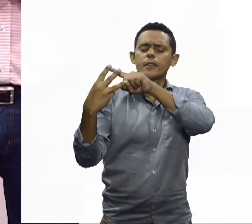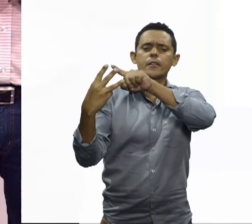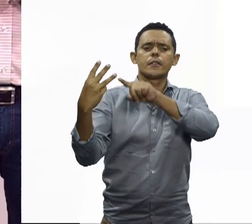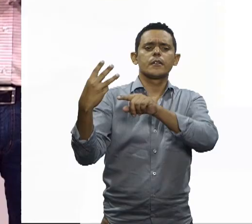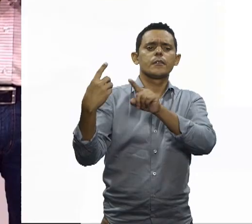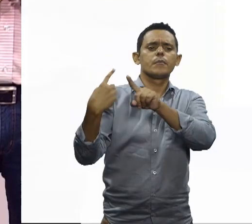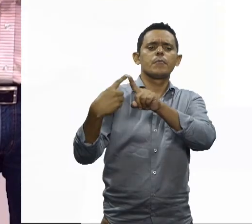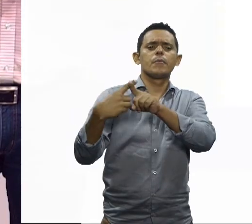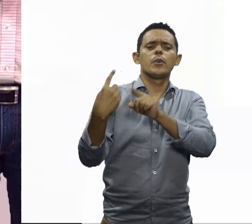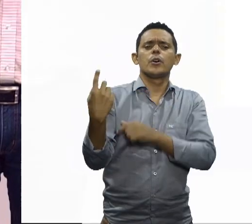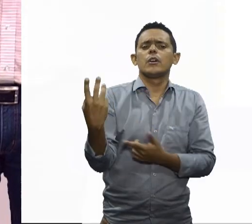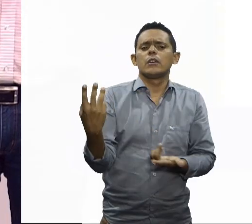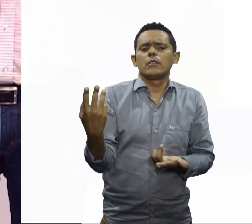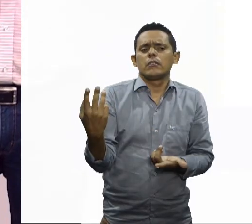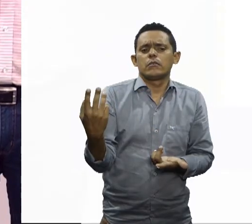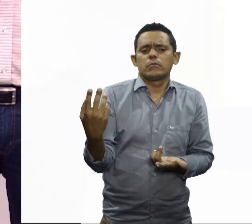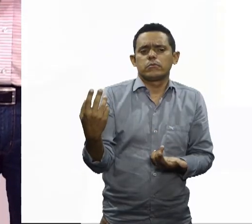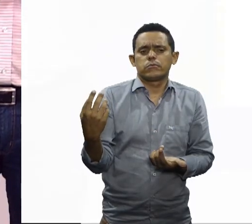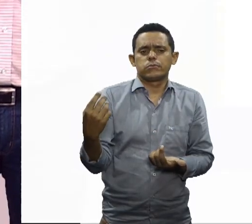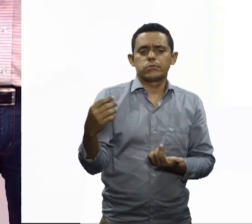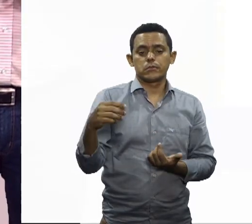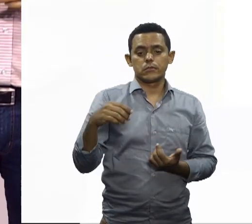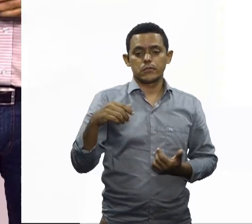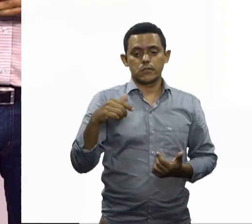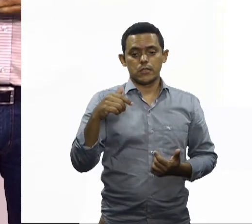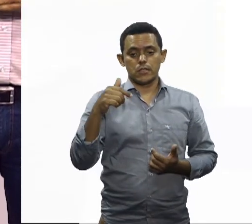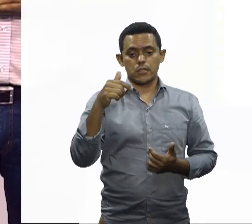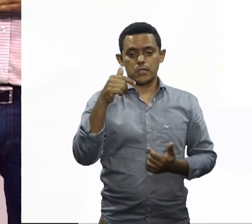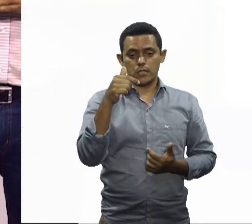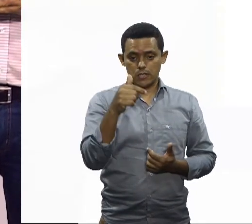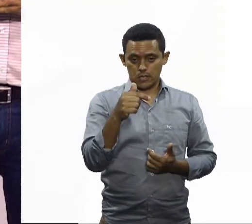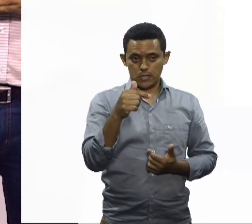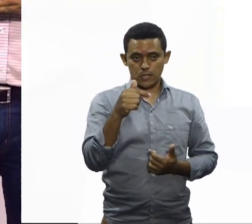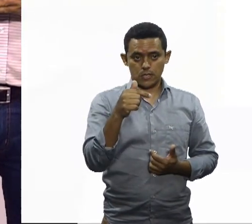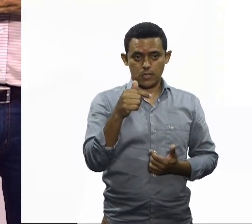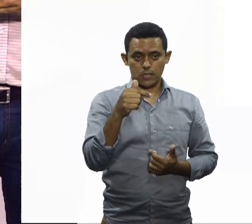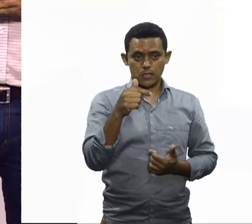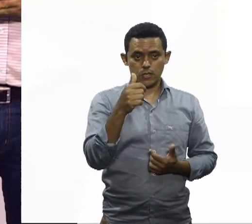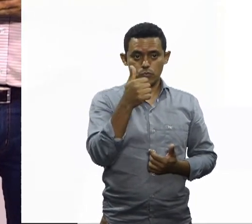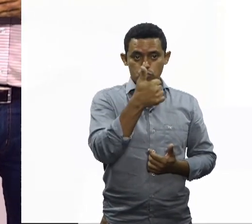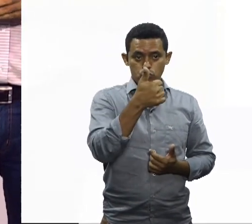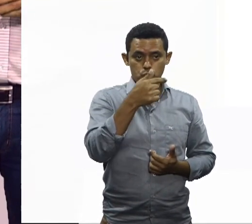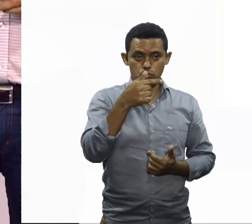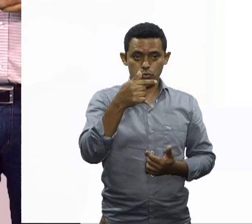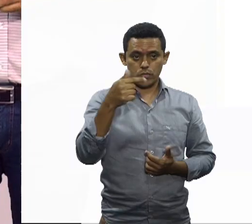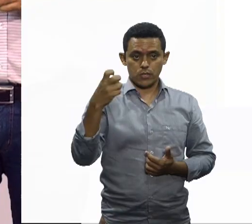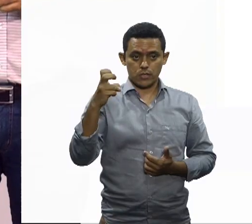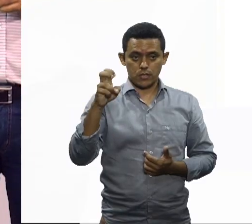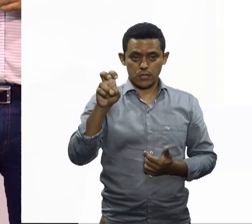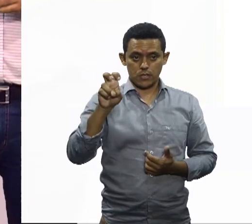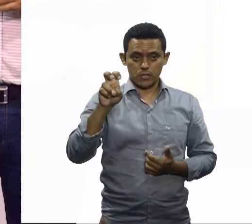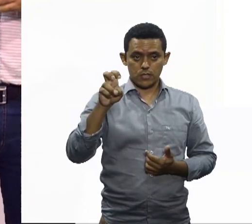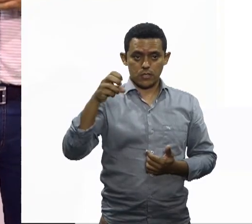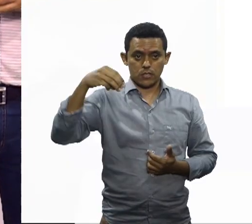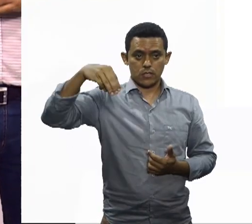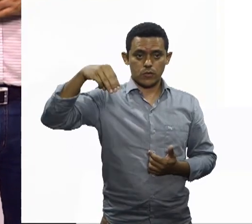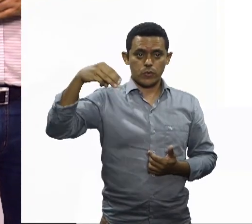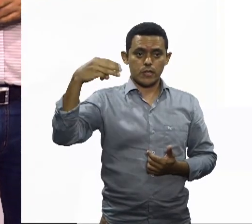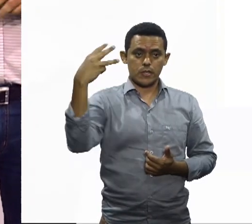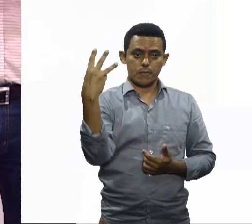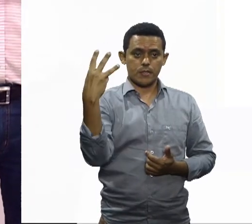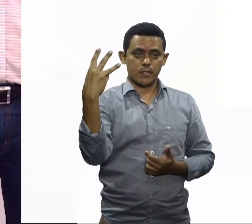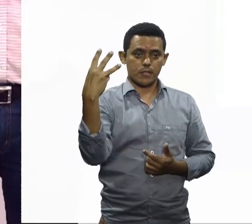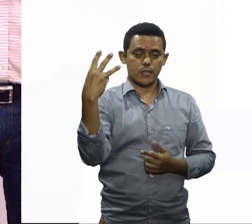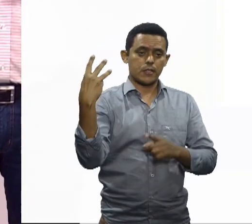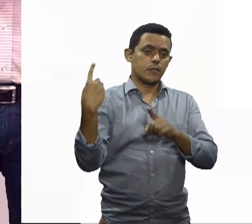dá 70, 70 vezes 2,5 dá 175. E por que, que aquele M levou a